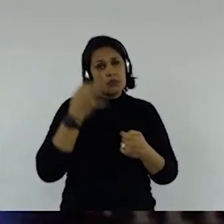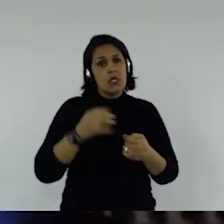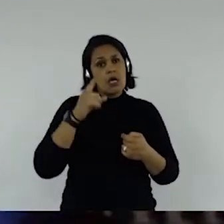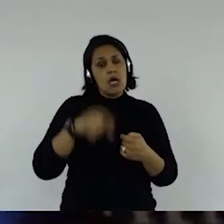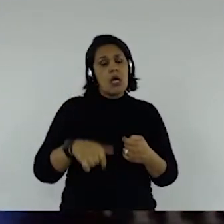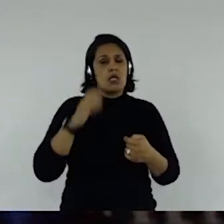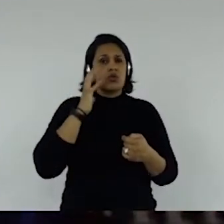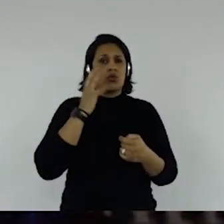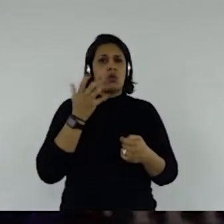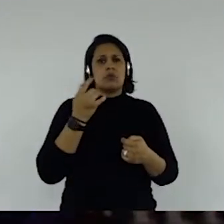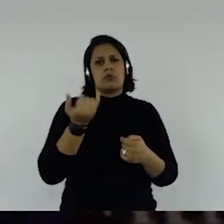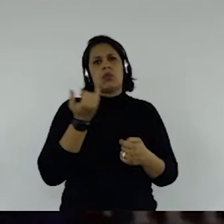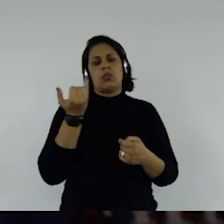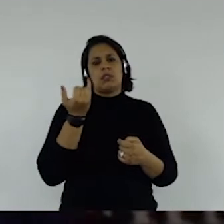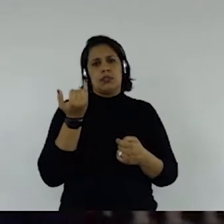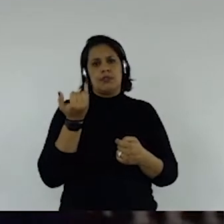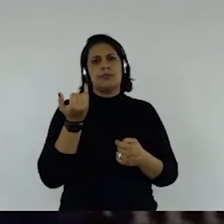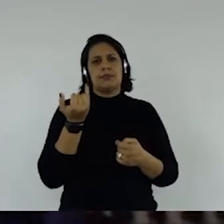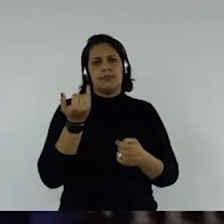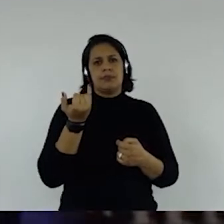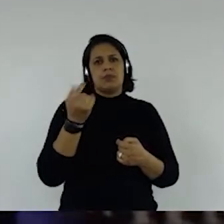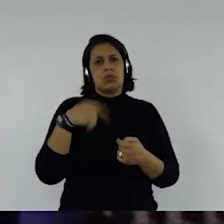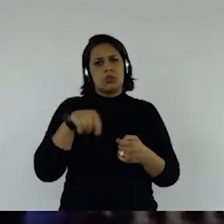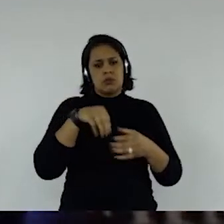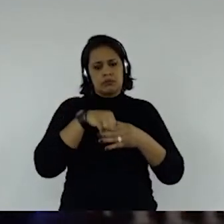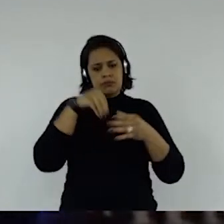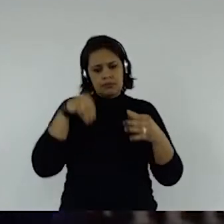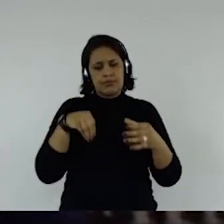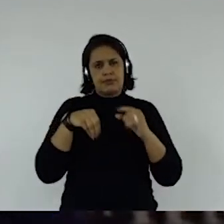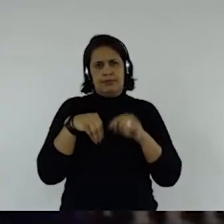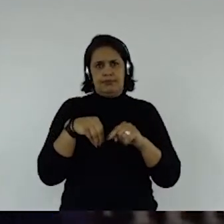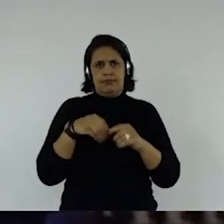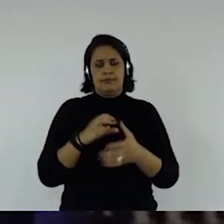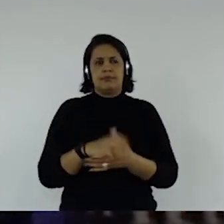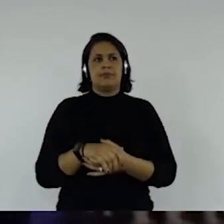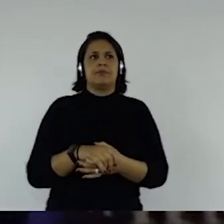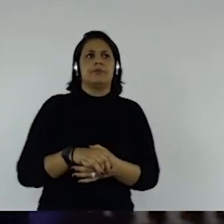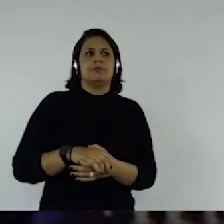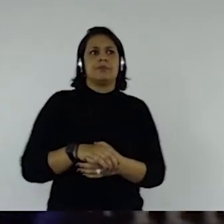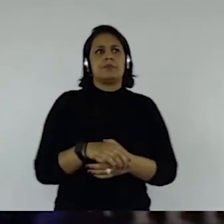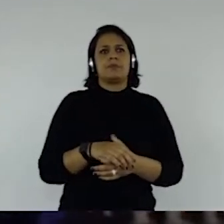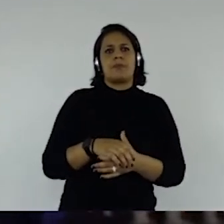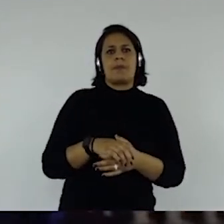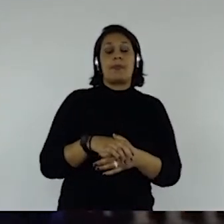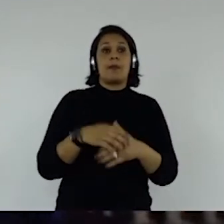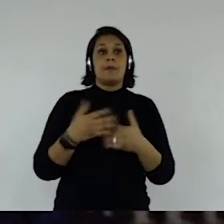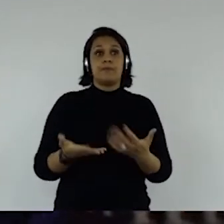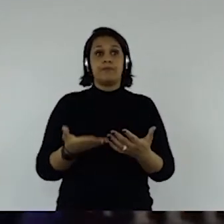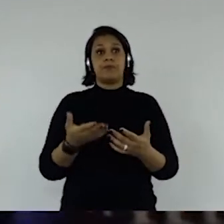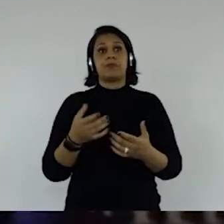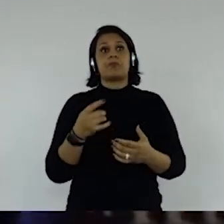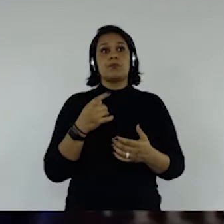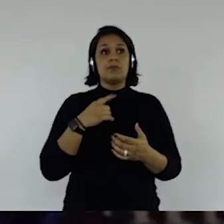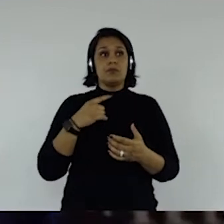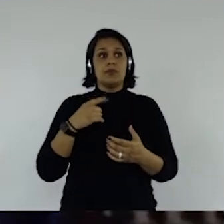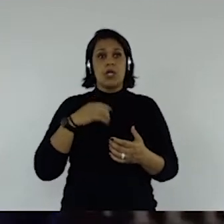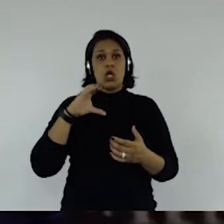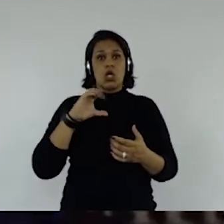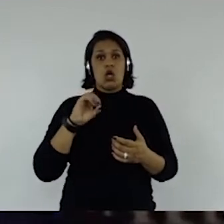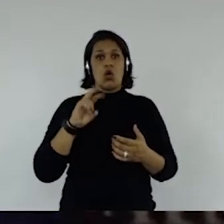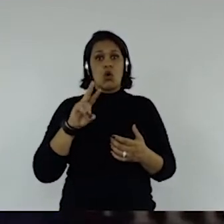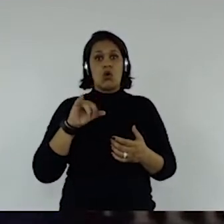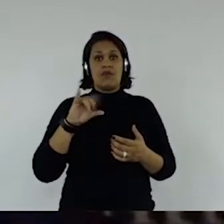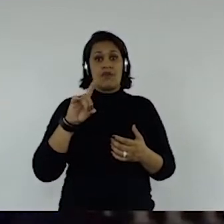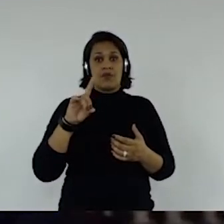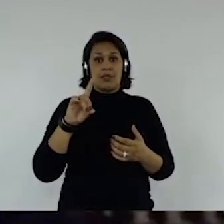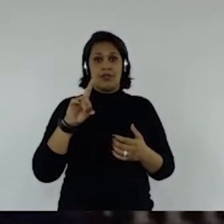muito importante para a gente sair dessa história. Muito bem. A gente está falando da Covid. Eu vou tentar ser bem objetivo, eu vou ter que fazer